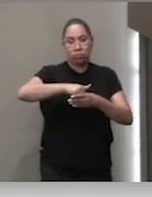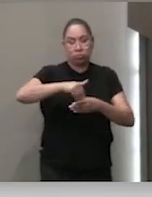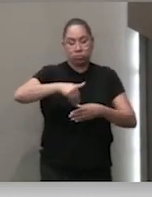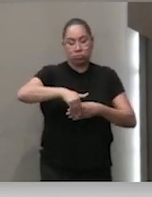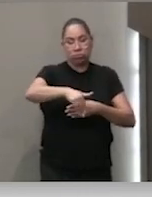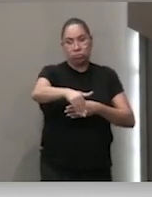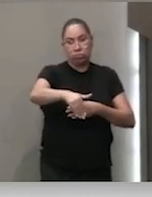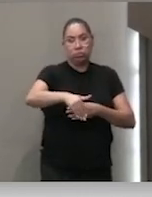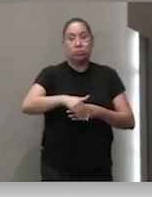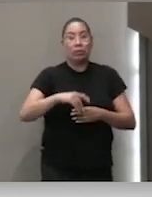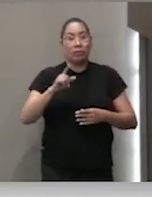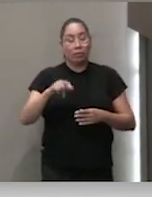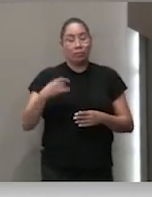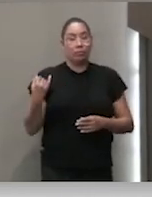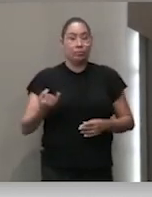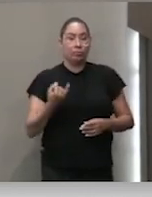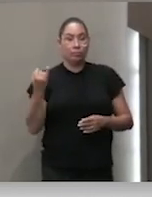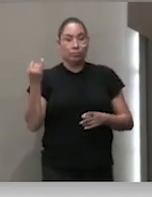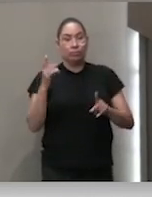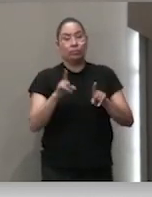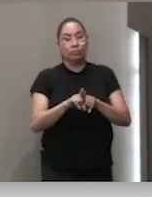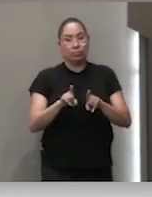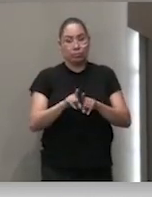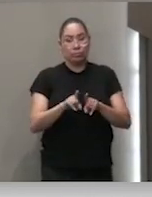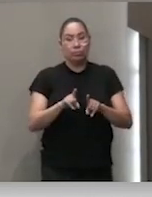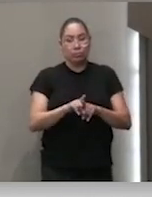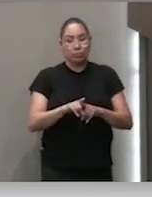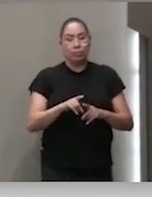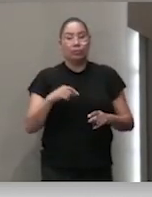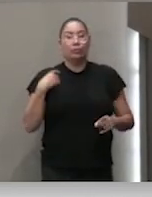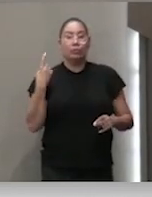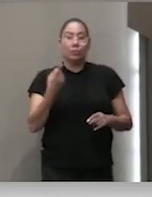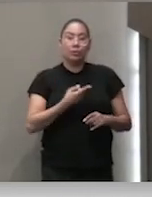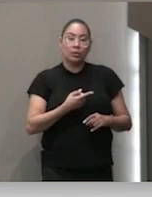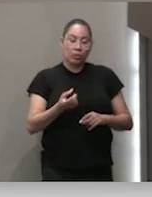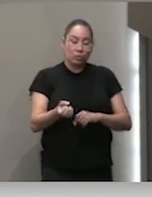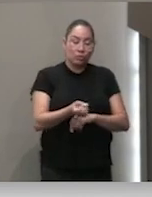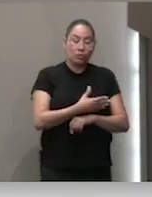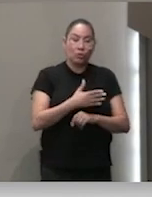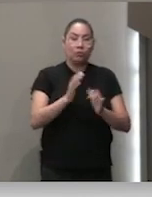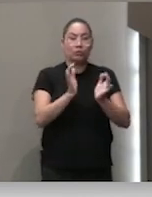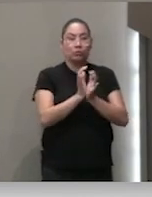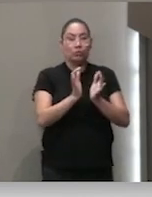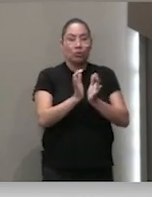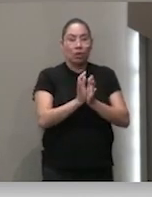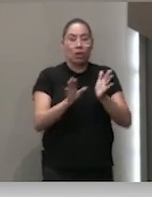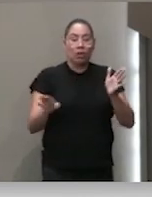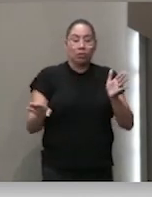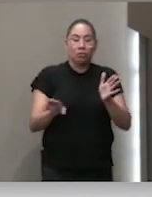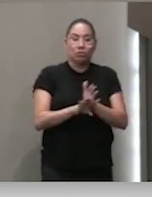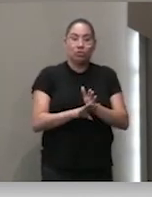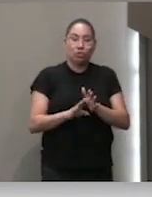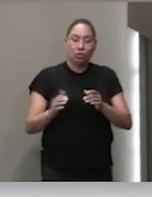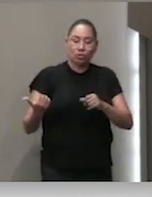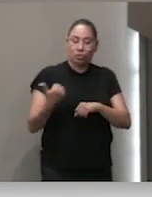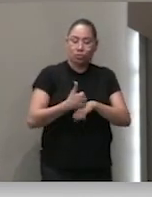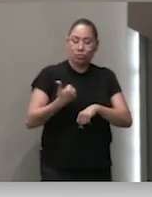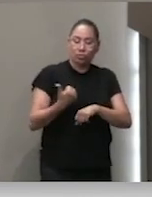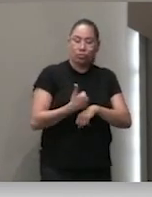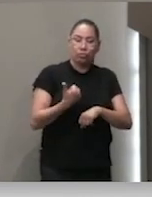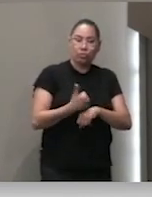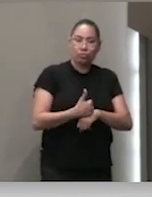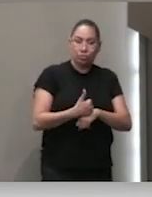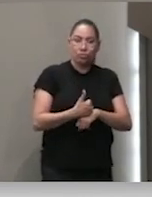última eleição, que foram fundamentais também, né, para que os novos colegas que estão chegando, no caso do Milani, e os